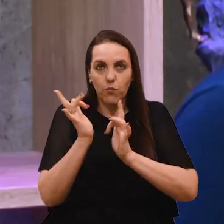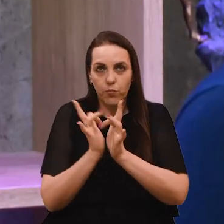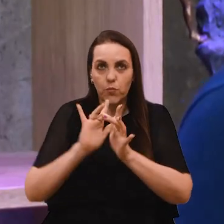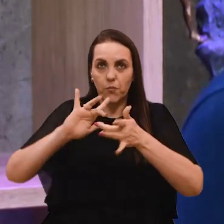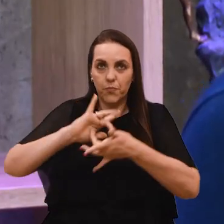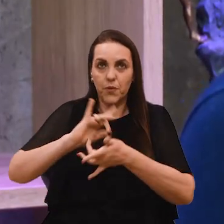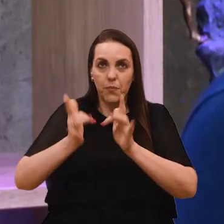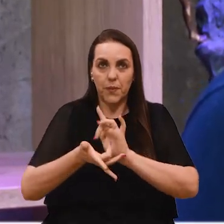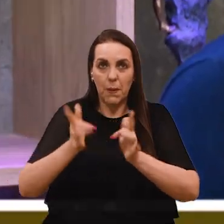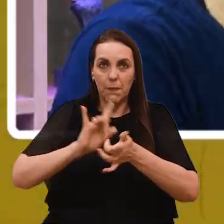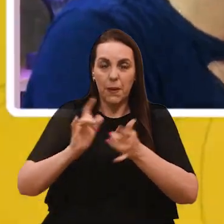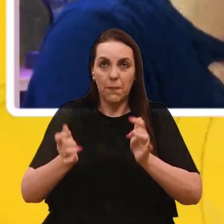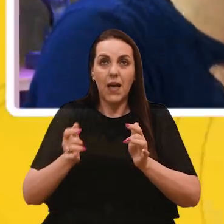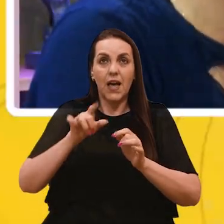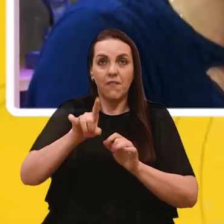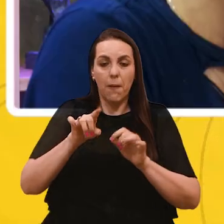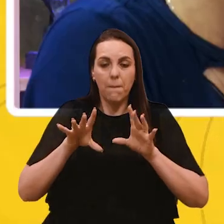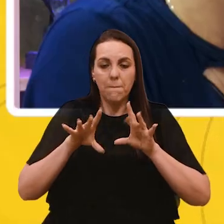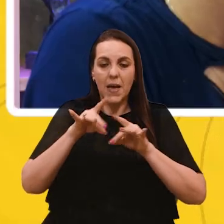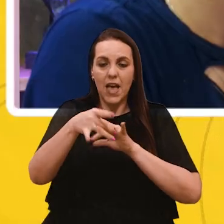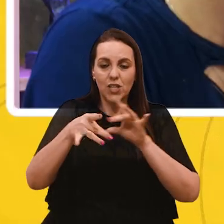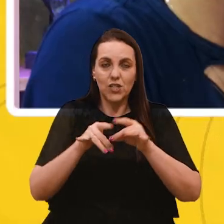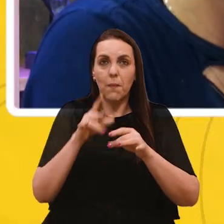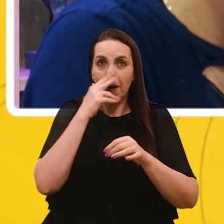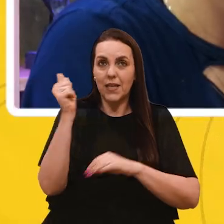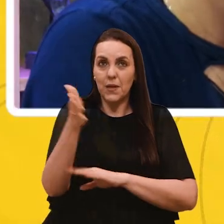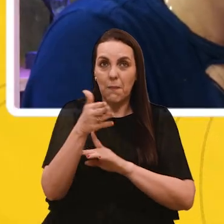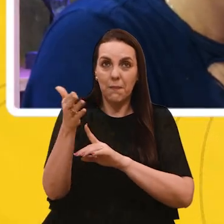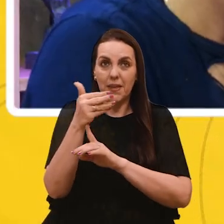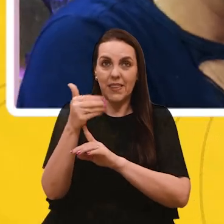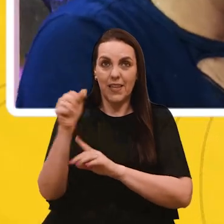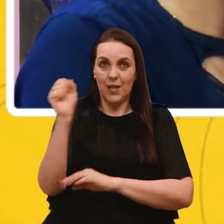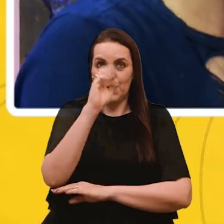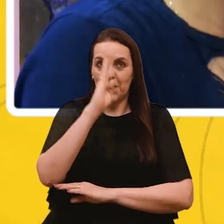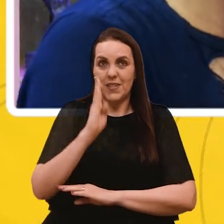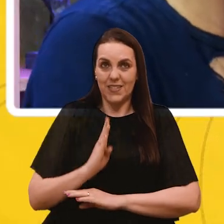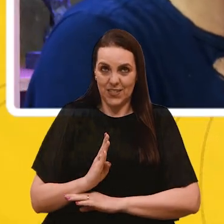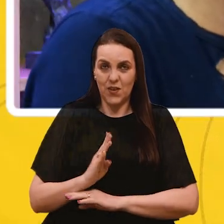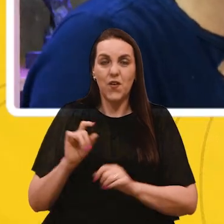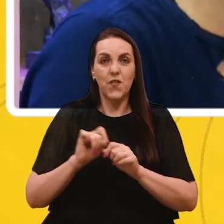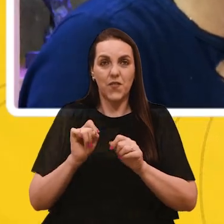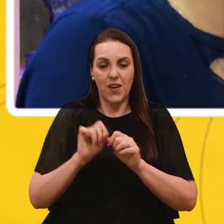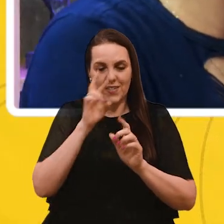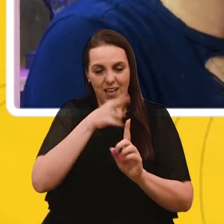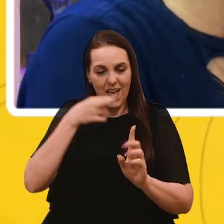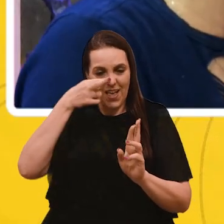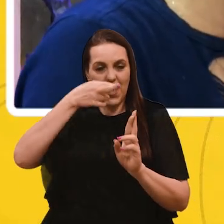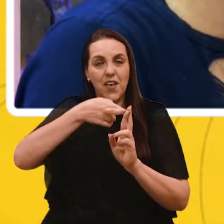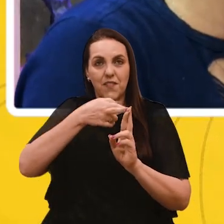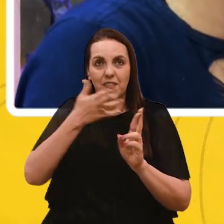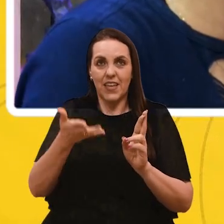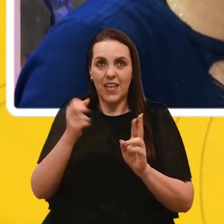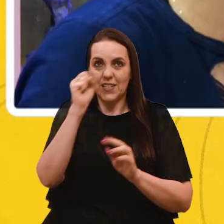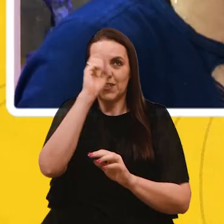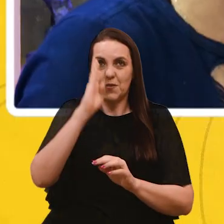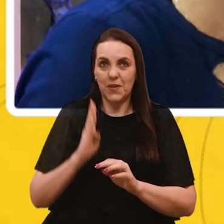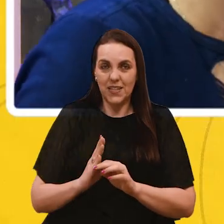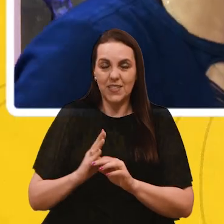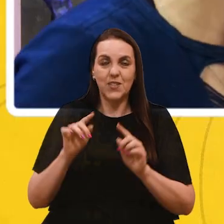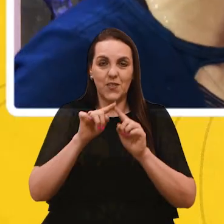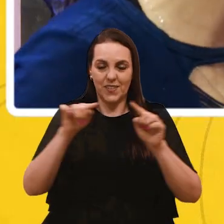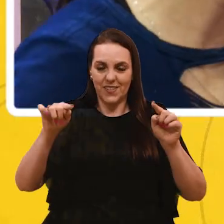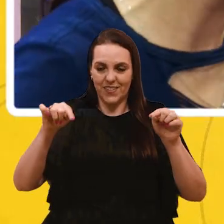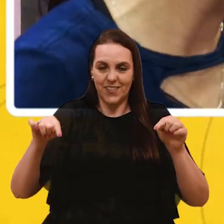das tramas que tu mexe que ele vira uma bandeira do Brasil. Que faz a referência do Brasil, assim, do triângulo e